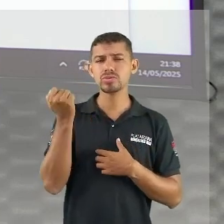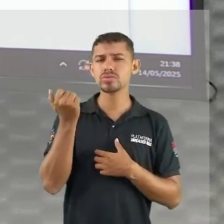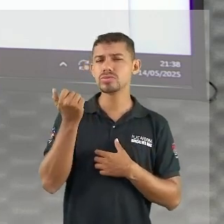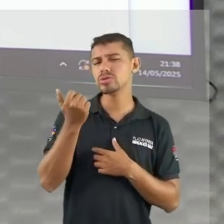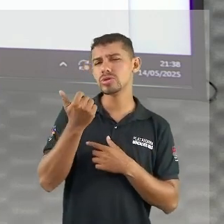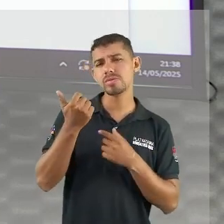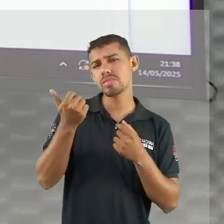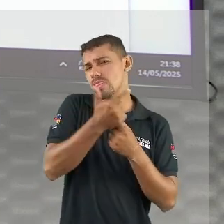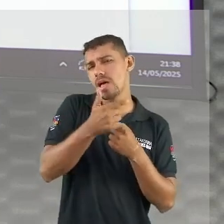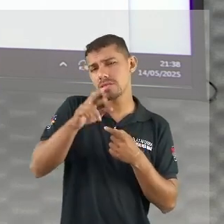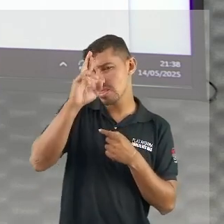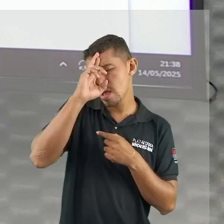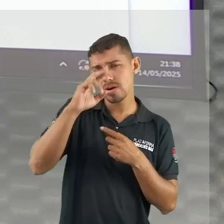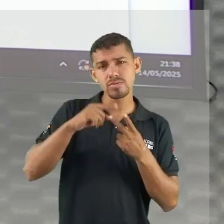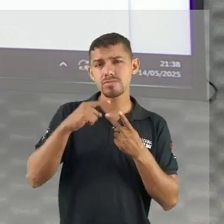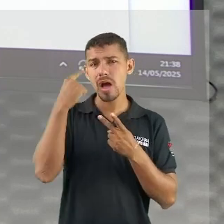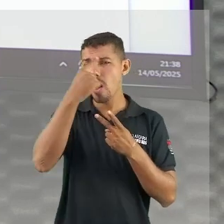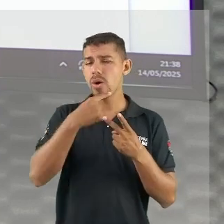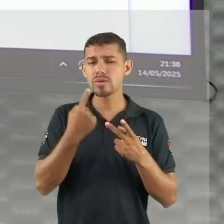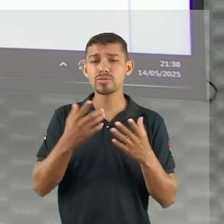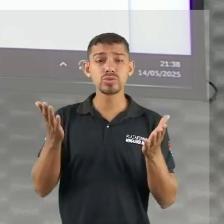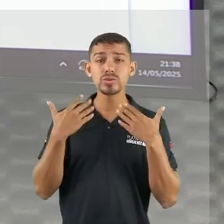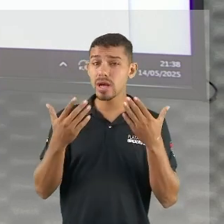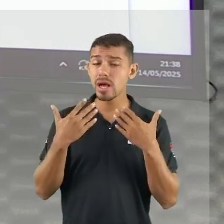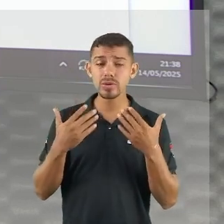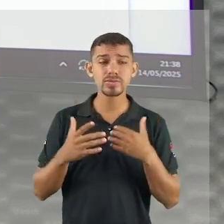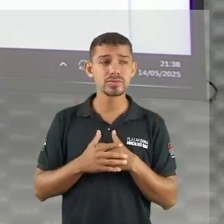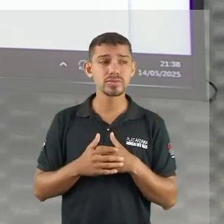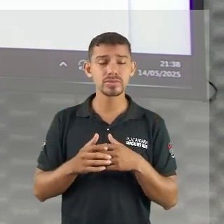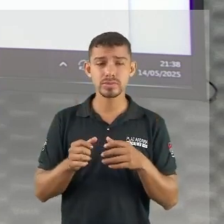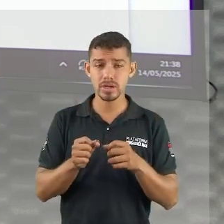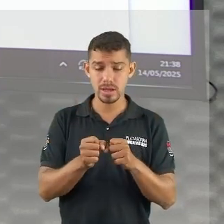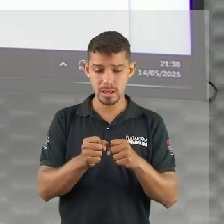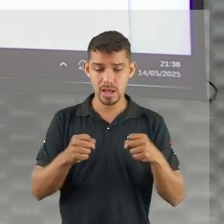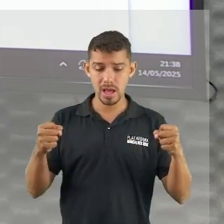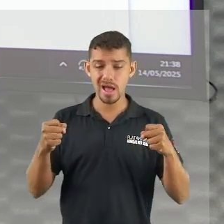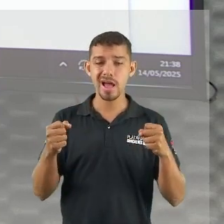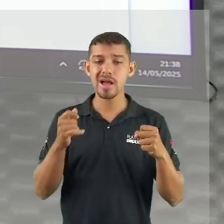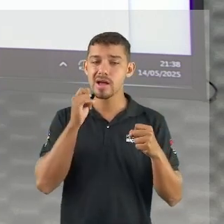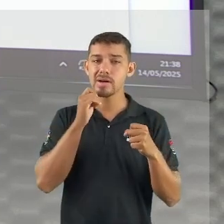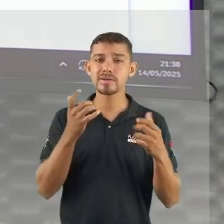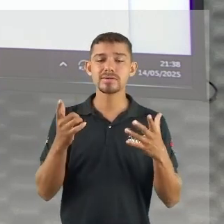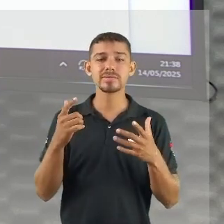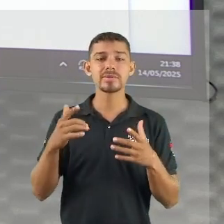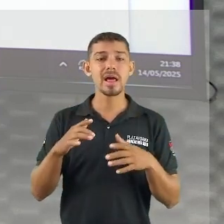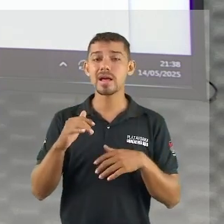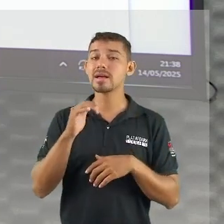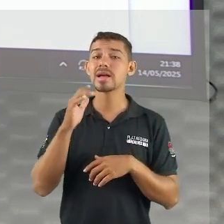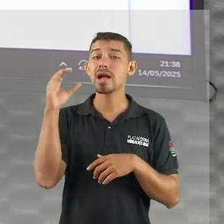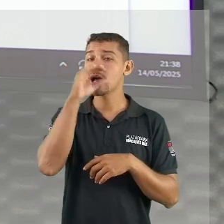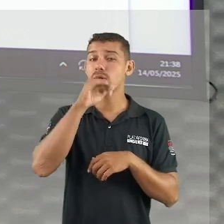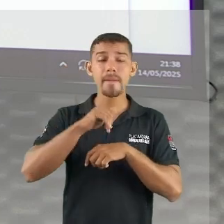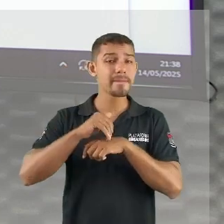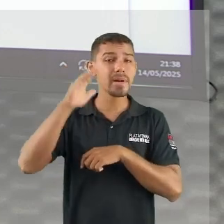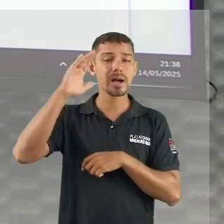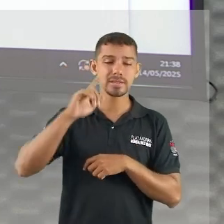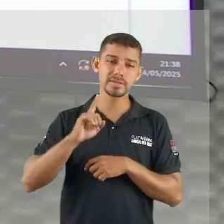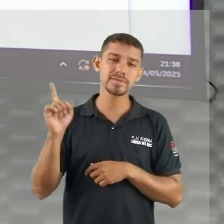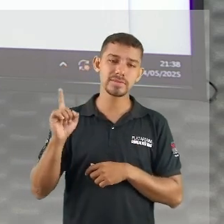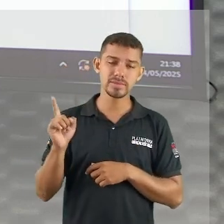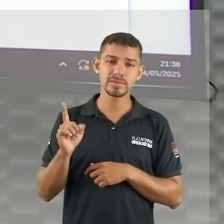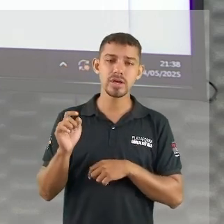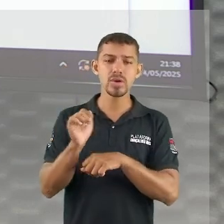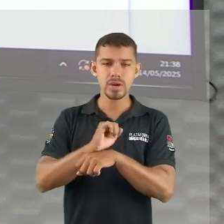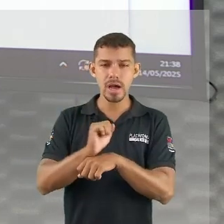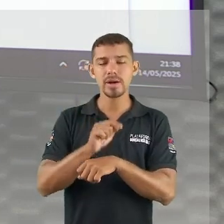1h da tarde, já está fazendo muito calor. Mas quando você abre o carro, está fazendo mais calor ainda, porque o